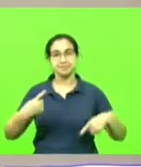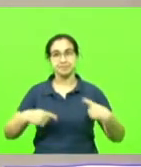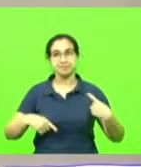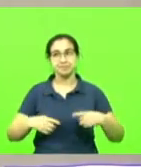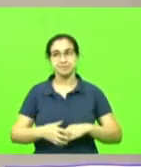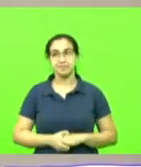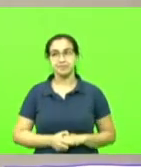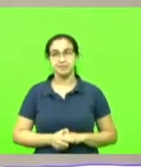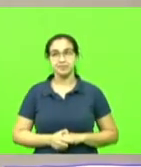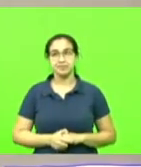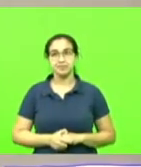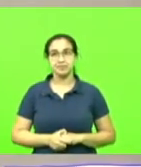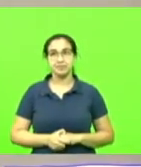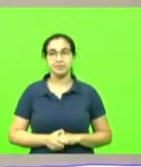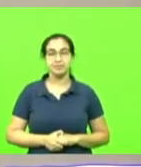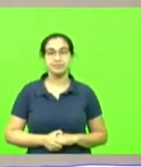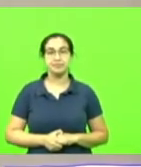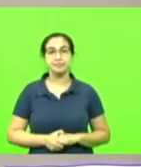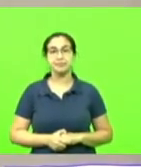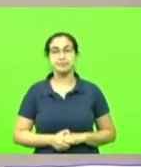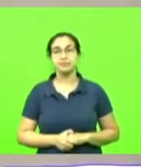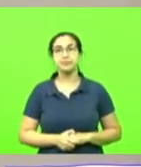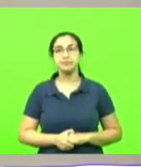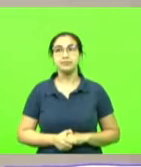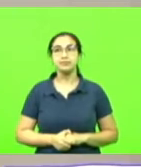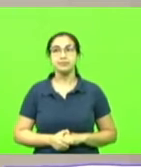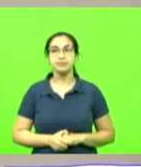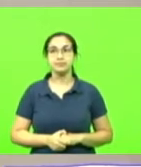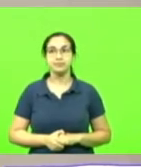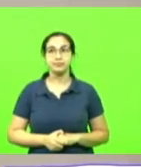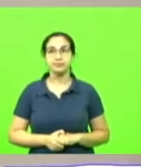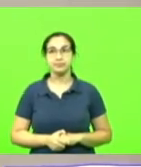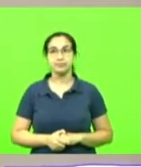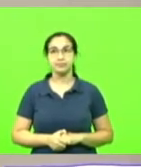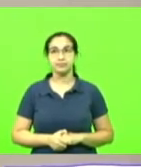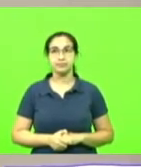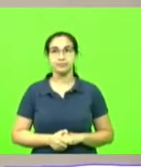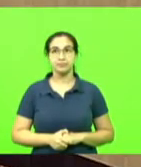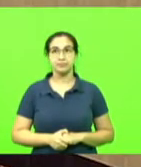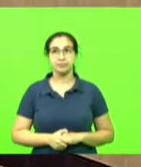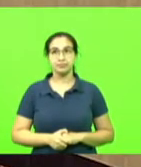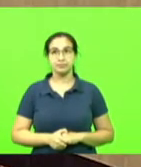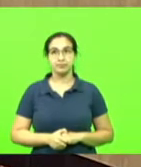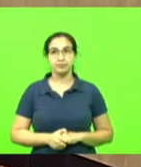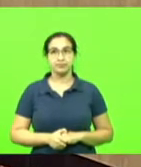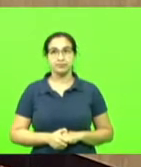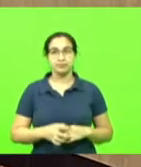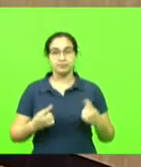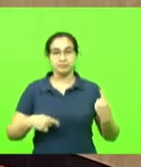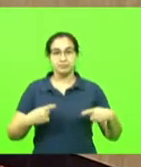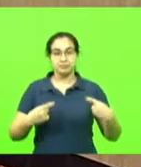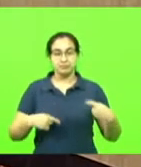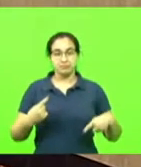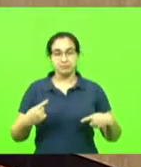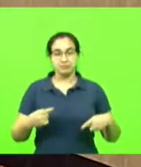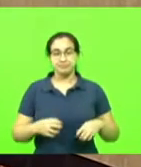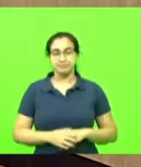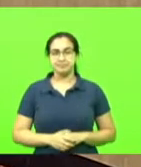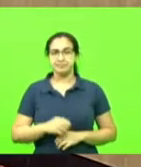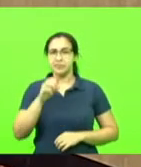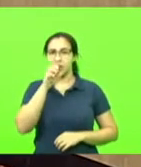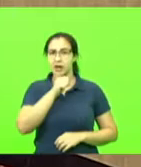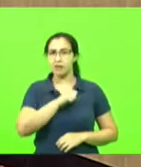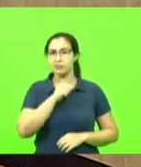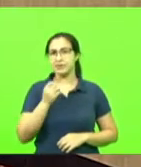da matéria, forma muito da moção, por favor, Ricardo Alves. Em discussão. Forma bem